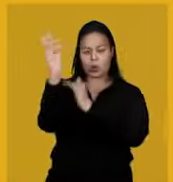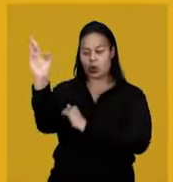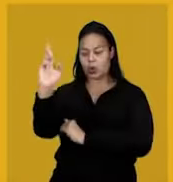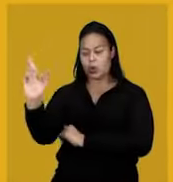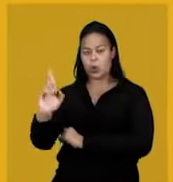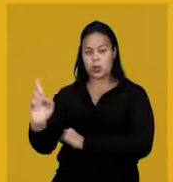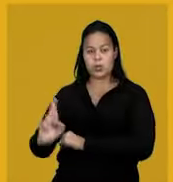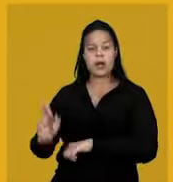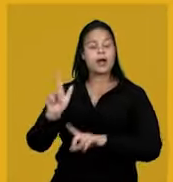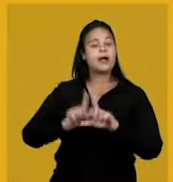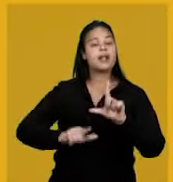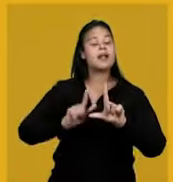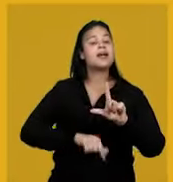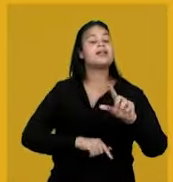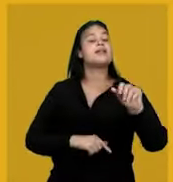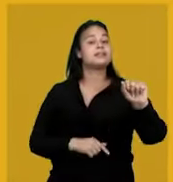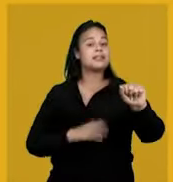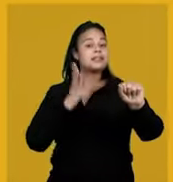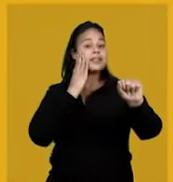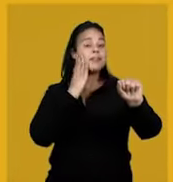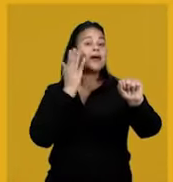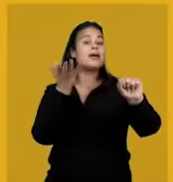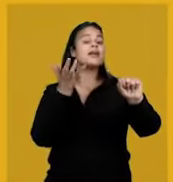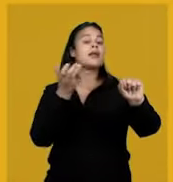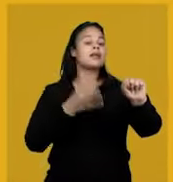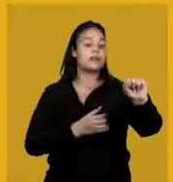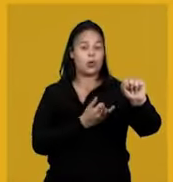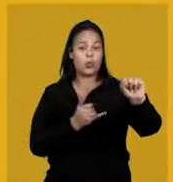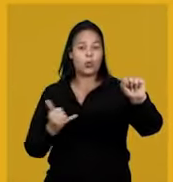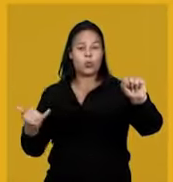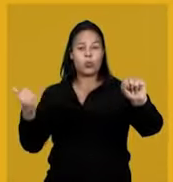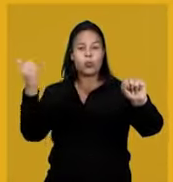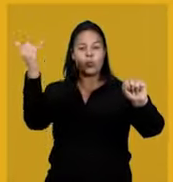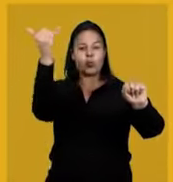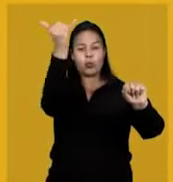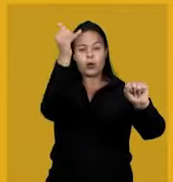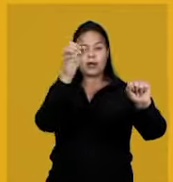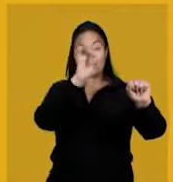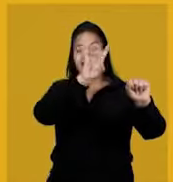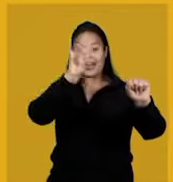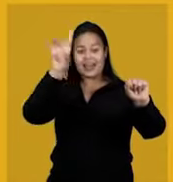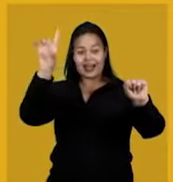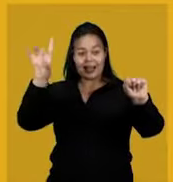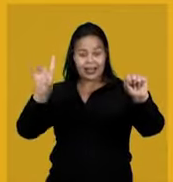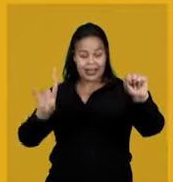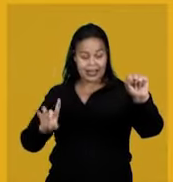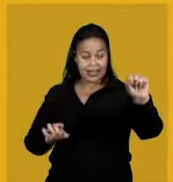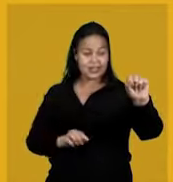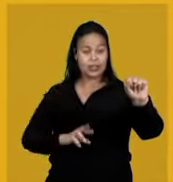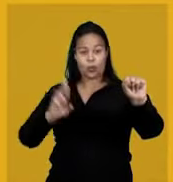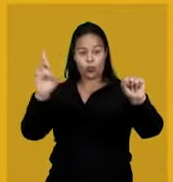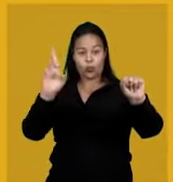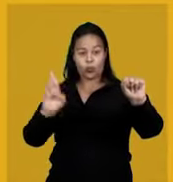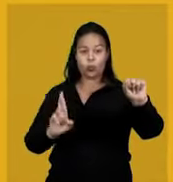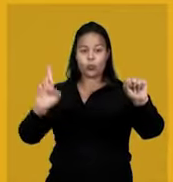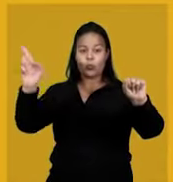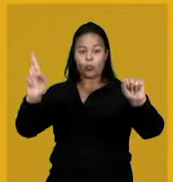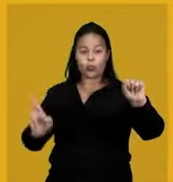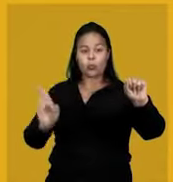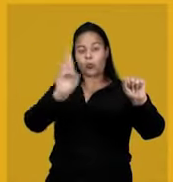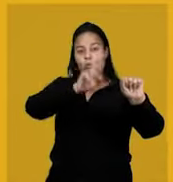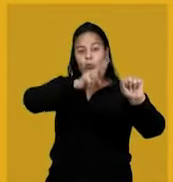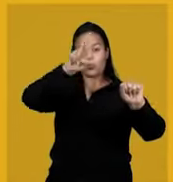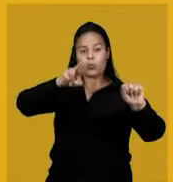Na letra A, nós queremos saber a corrente que passa em cada um dos resistores. Inicialmente, nós